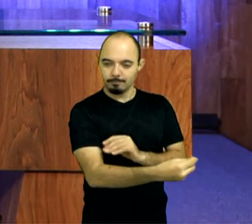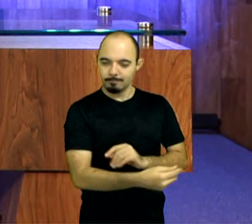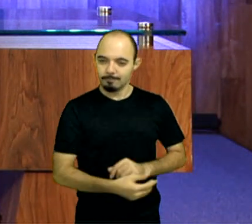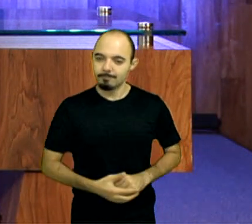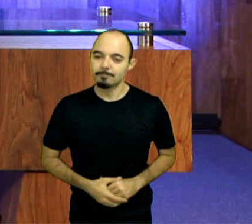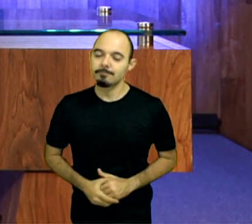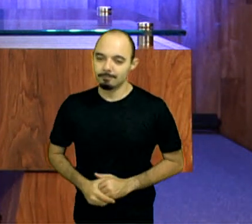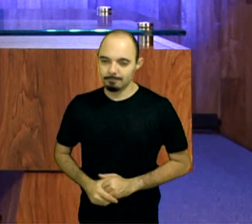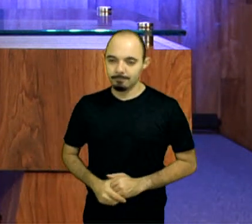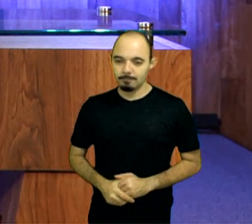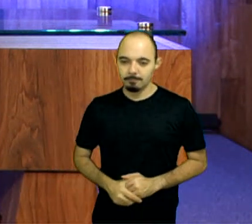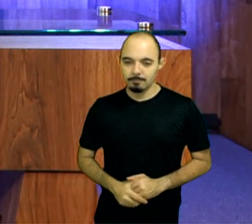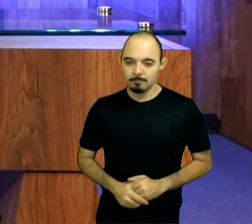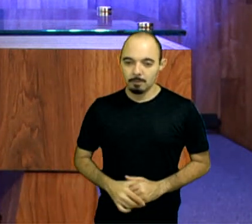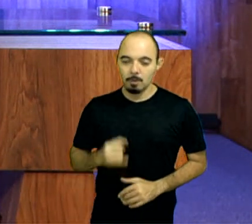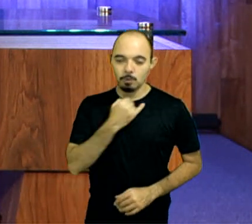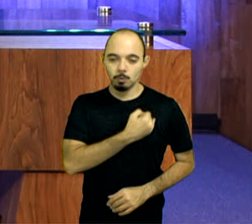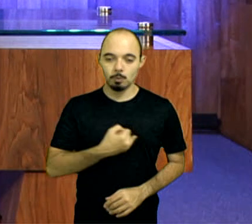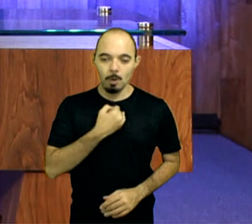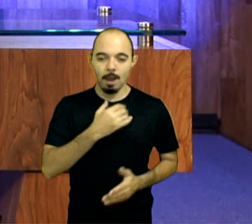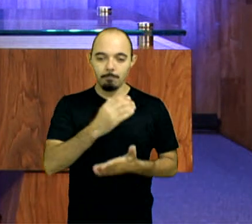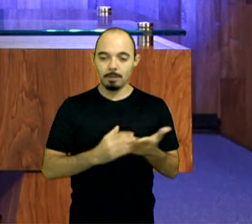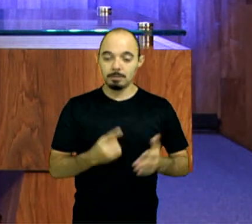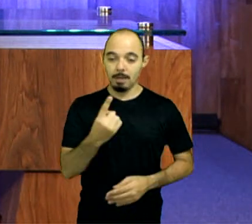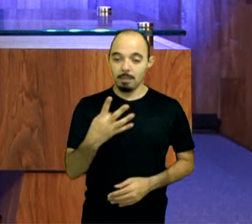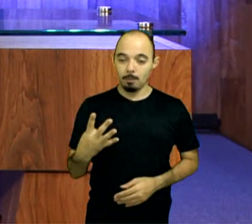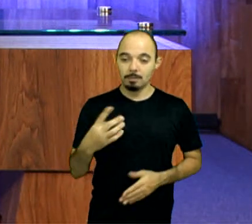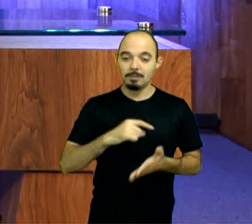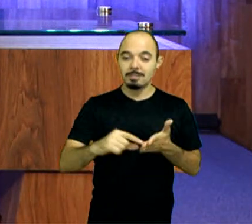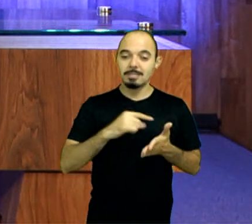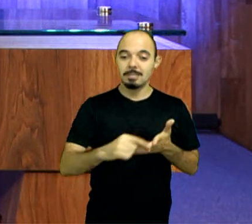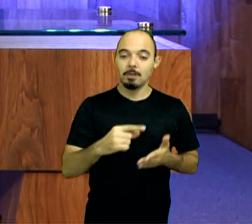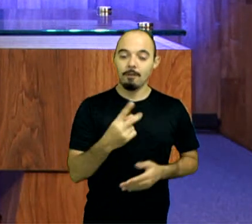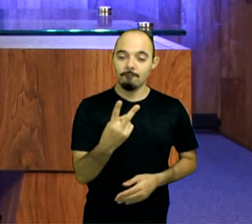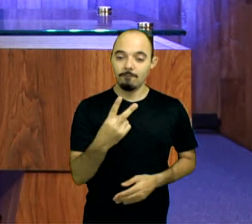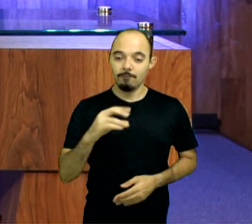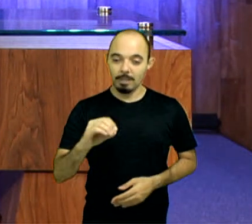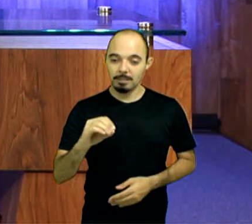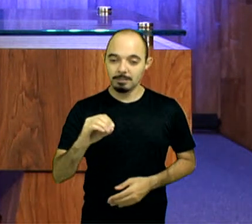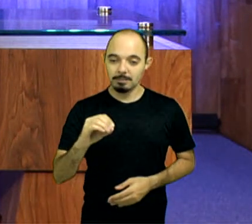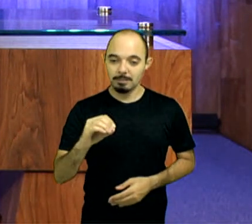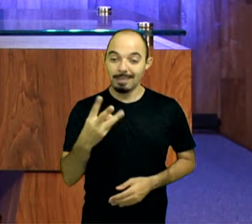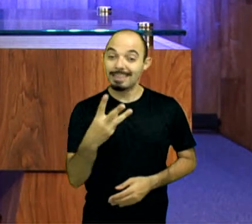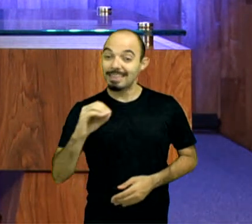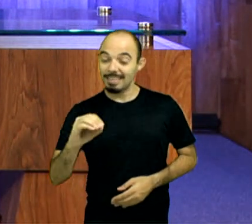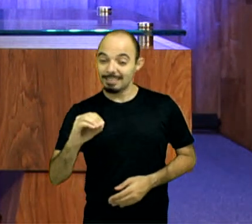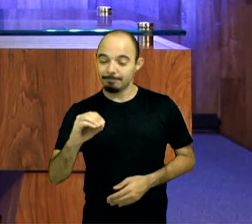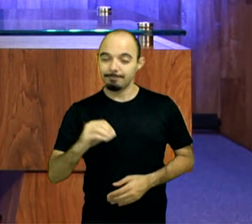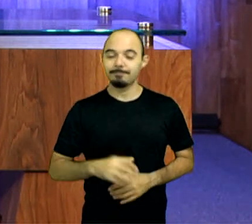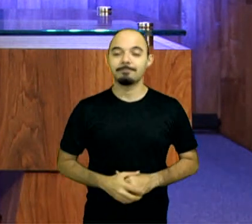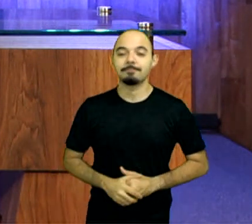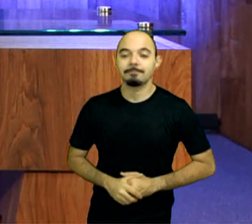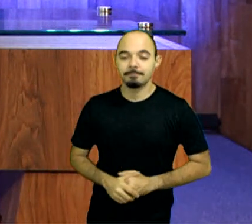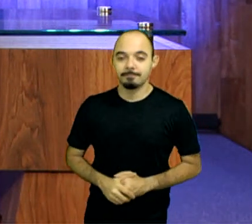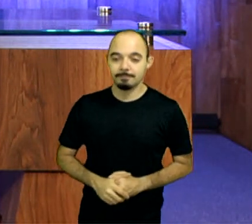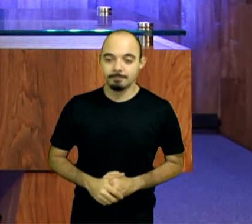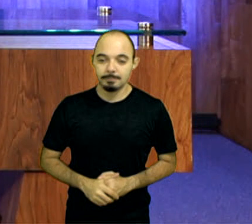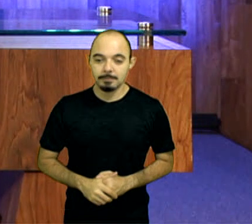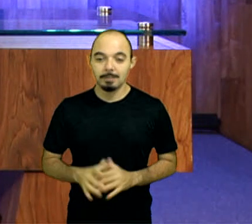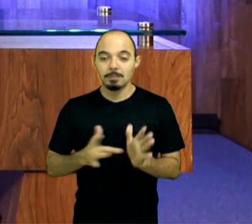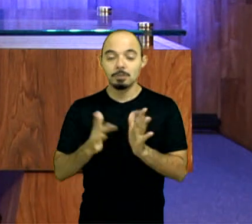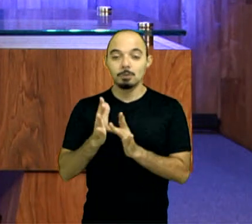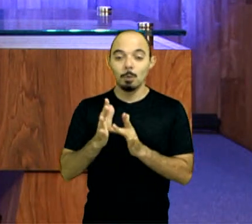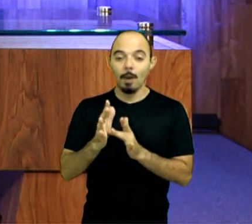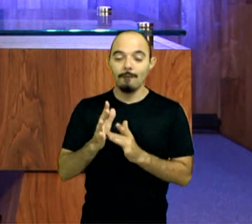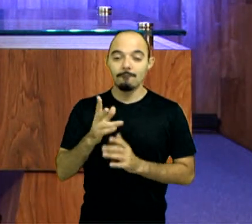em João 14,30, Jesus diz assim: eis que se aproxima o príncipe deste mundo e nós não temos nada com ele.